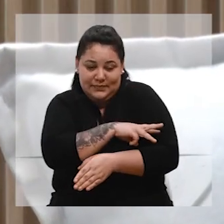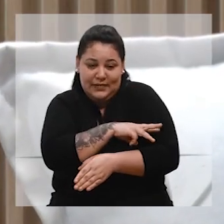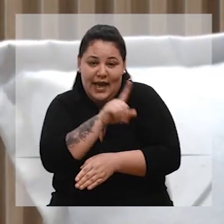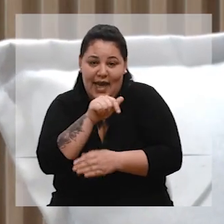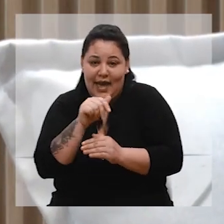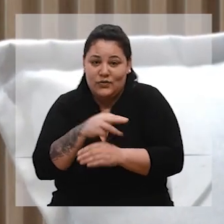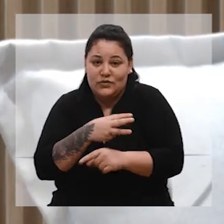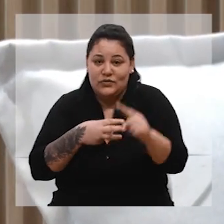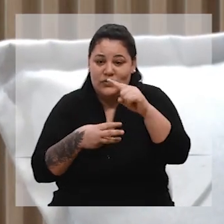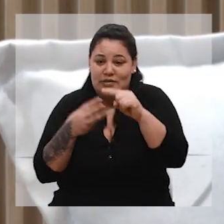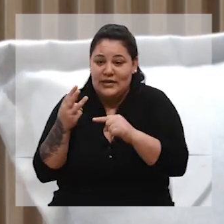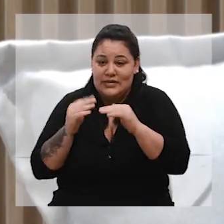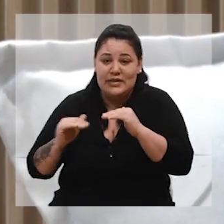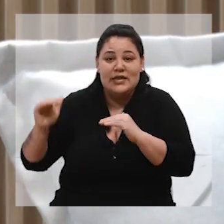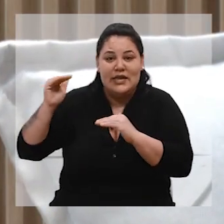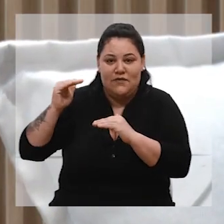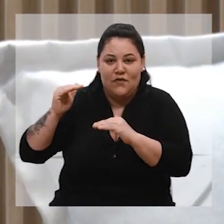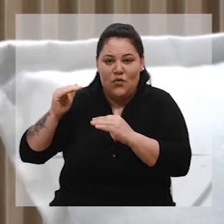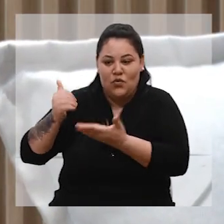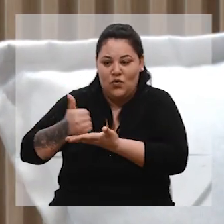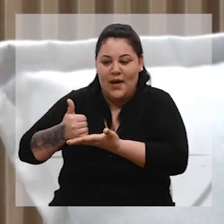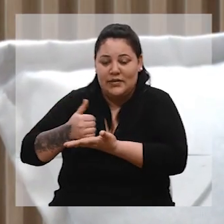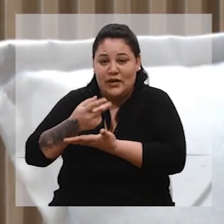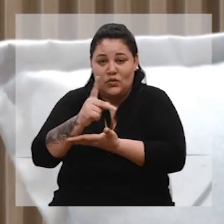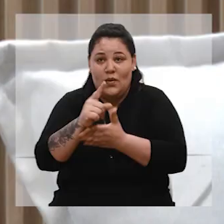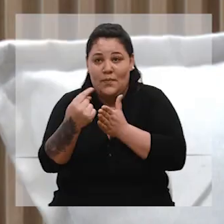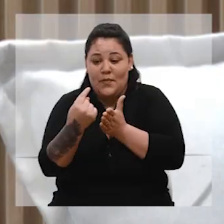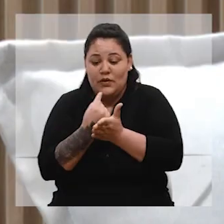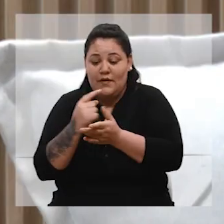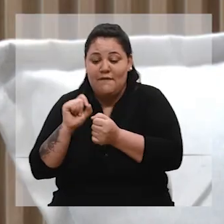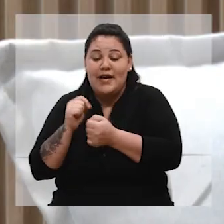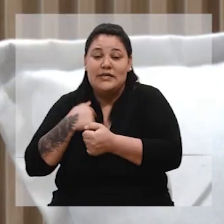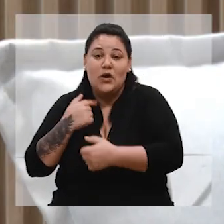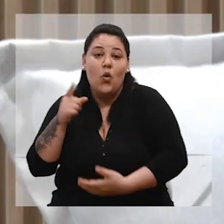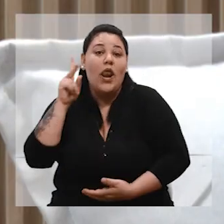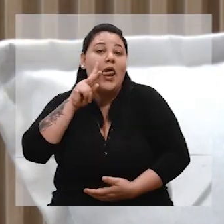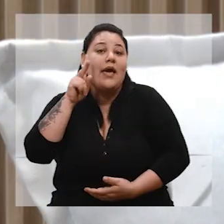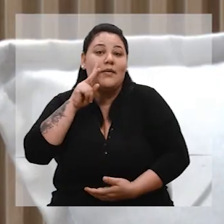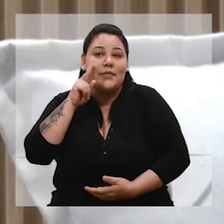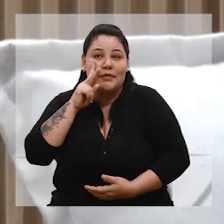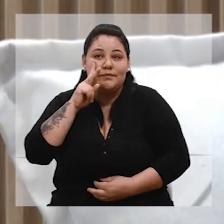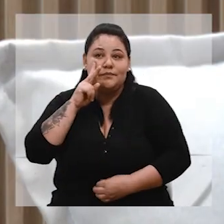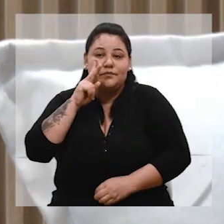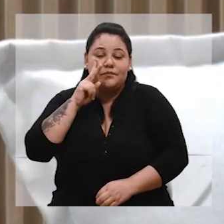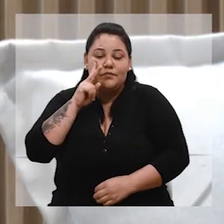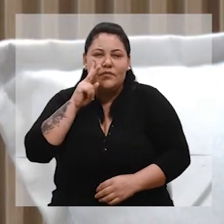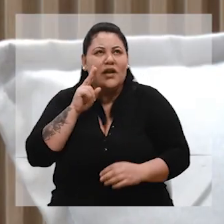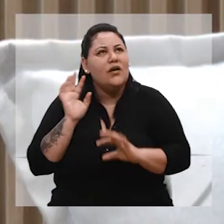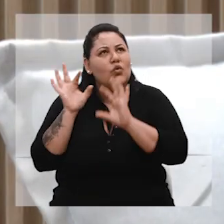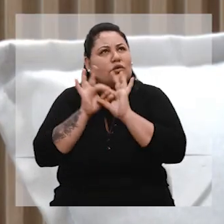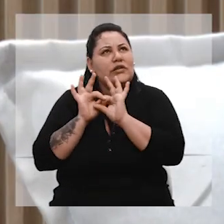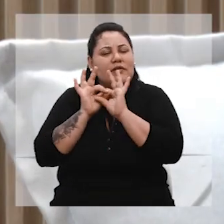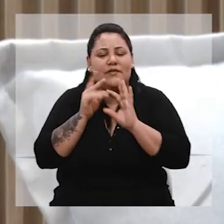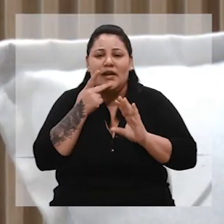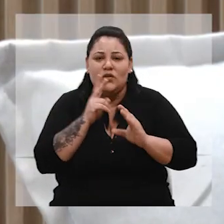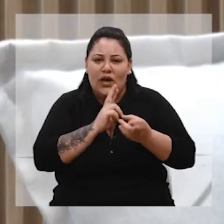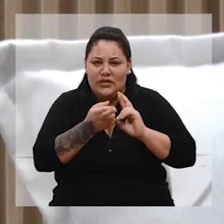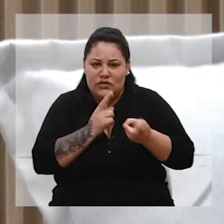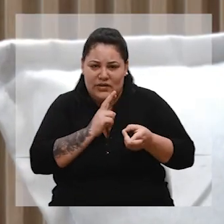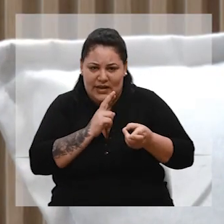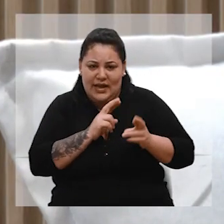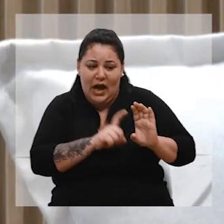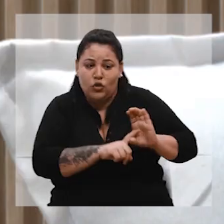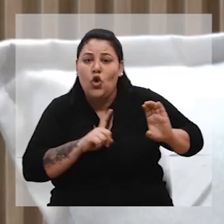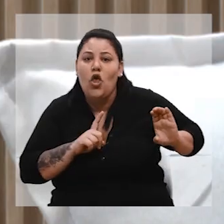São os 3 níveis da educação básica. E aí a tua pergunta me faz lembrar de